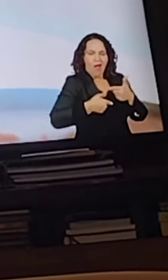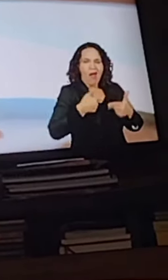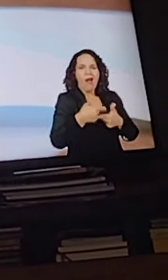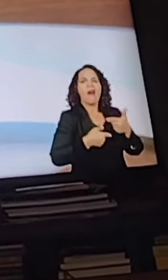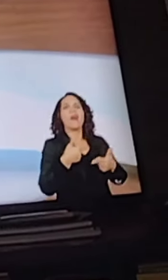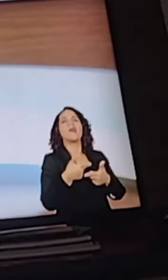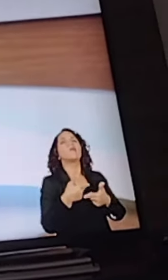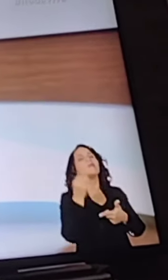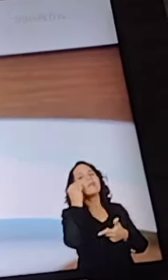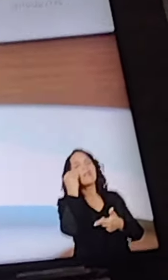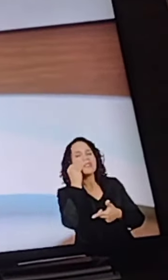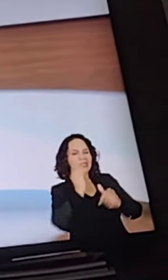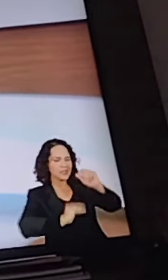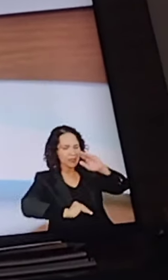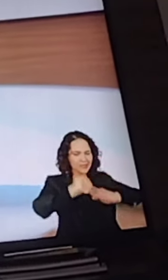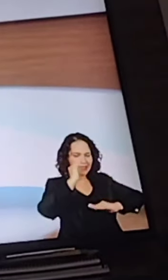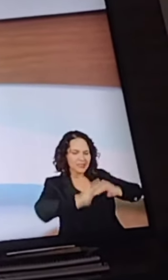nas minhas obras